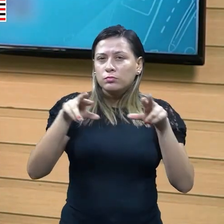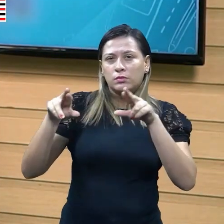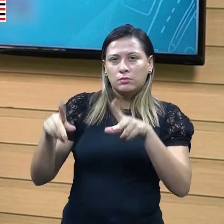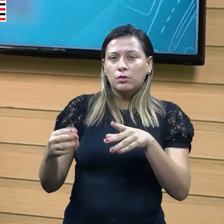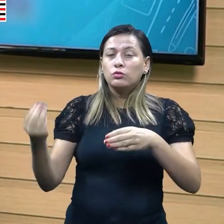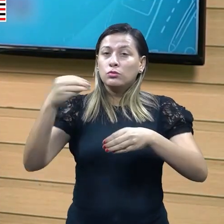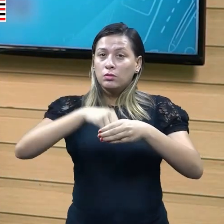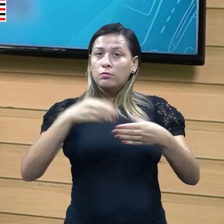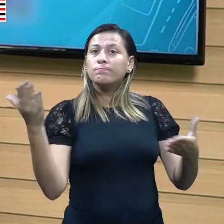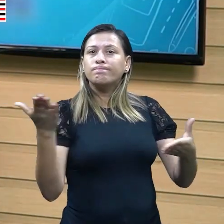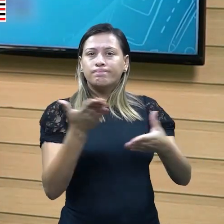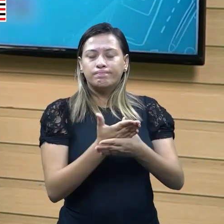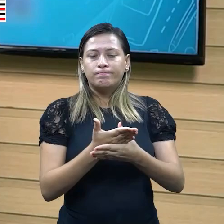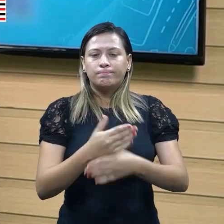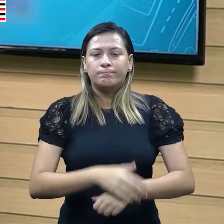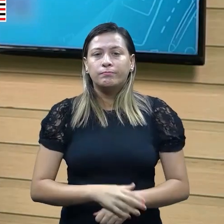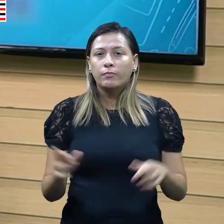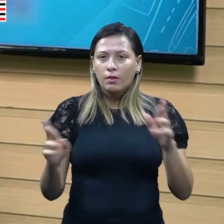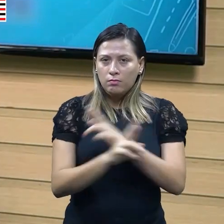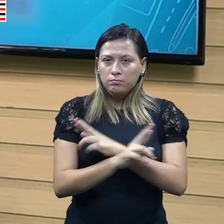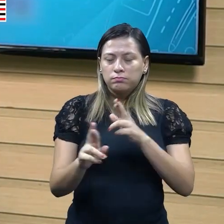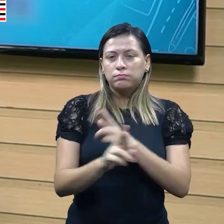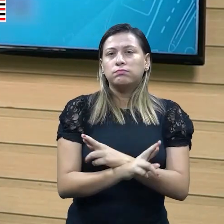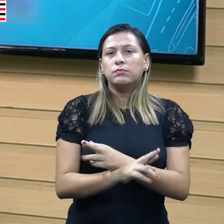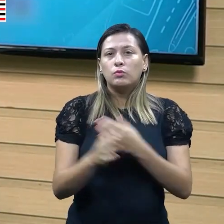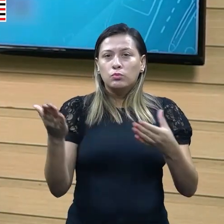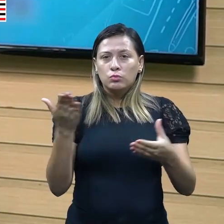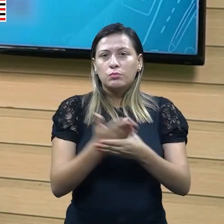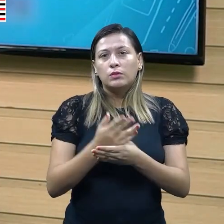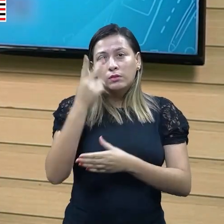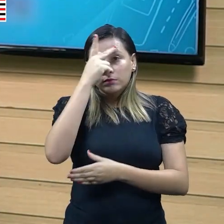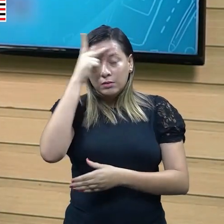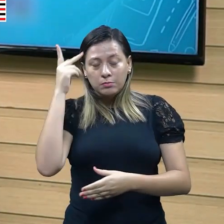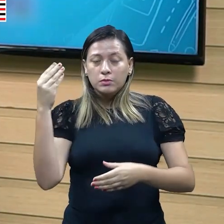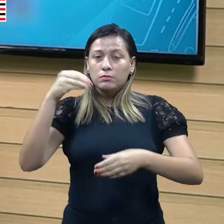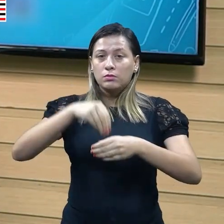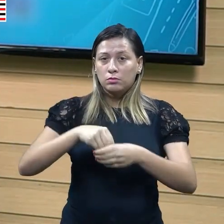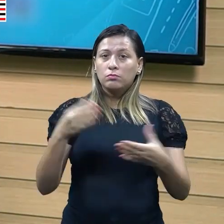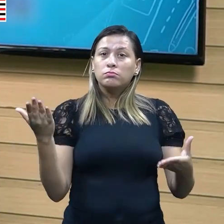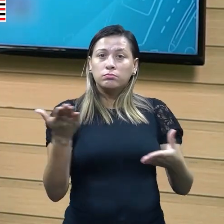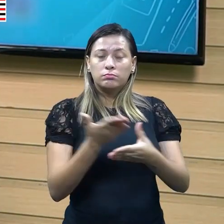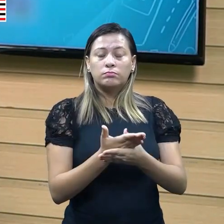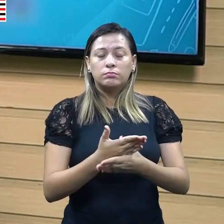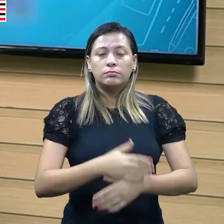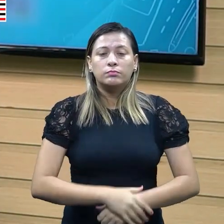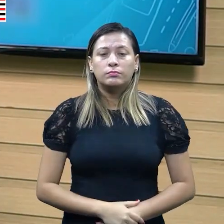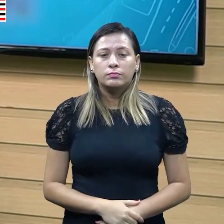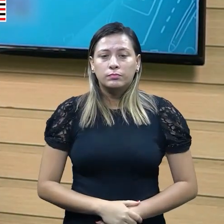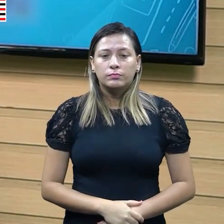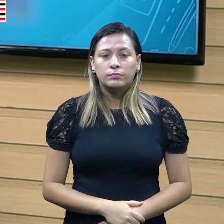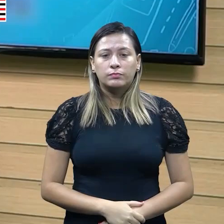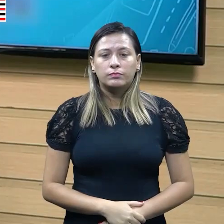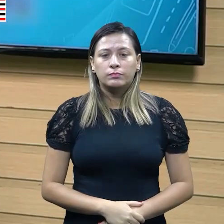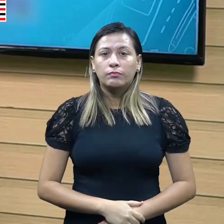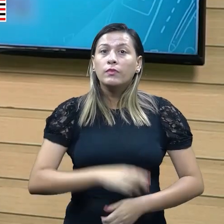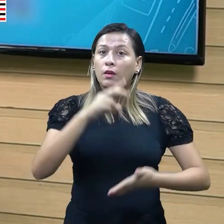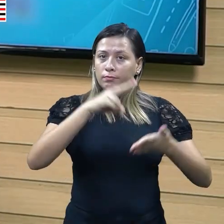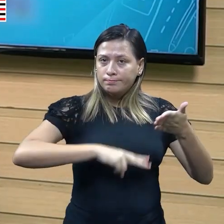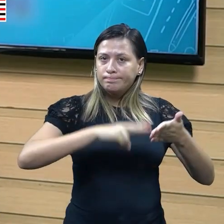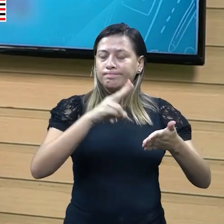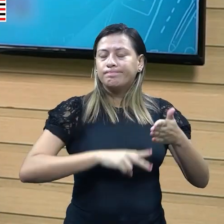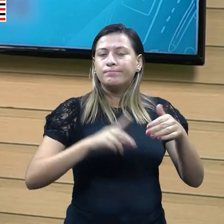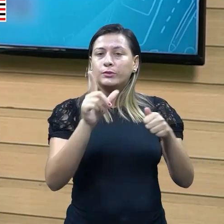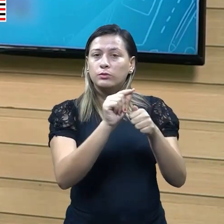do processo, né? A relação do processo, a relação das partes, cada um tem as suas atribuições. Não deixem de ler